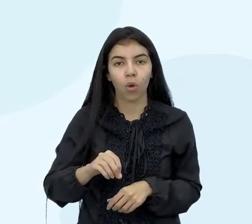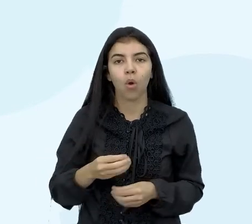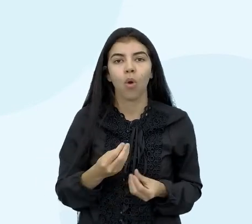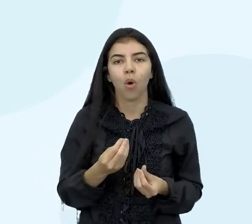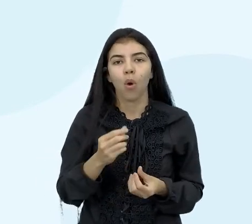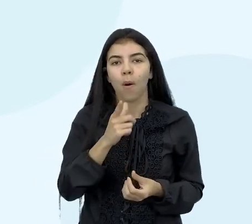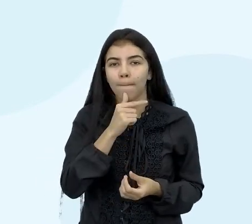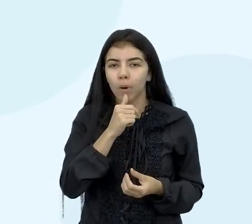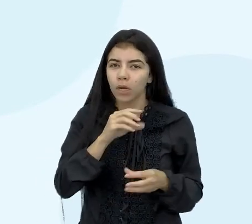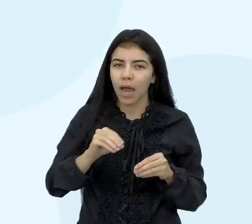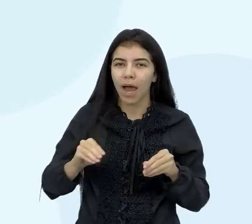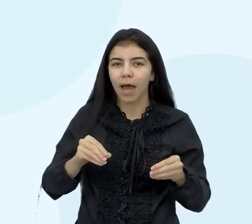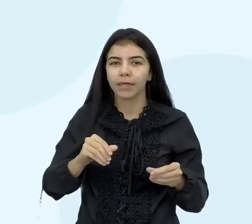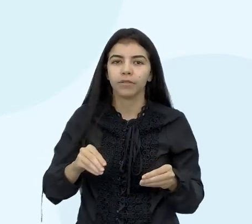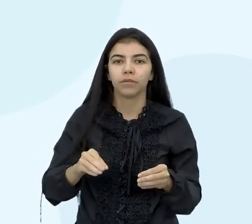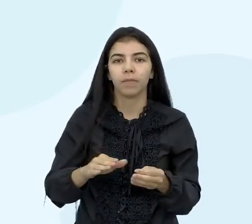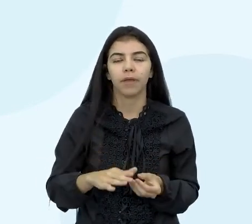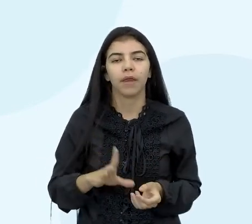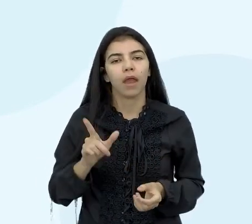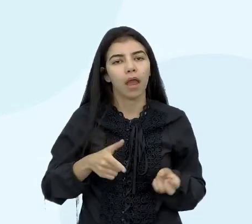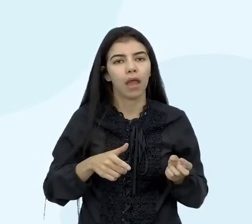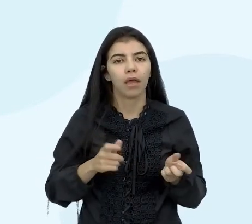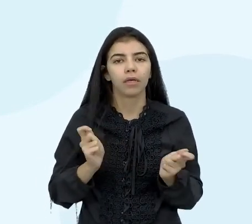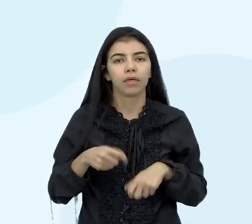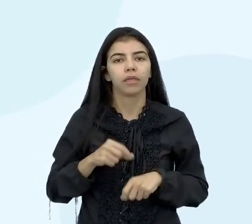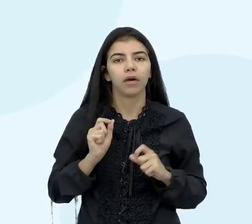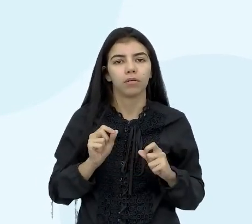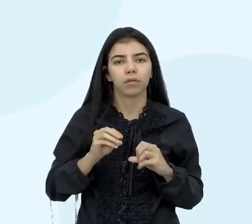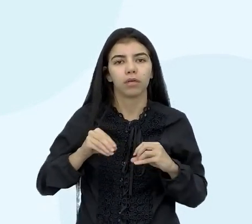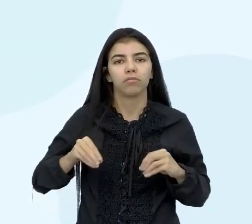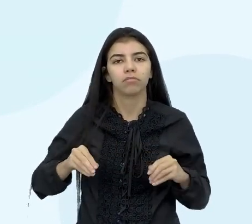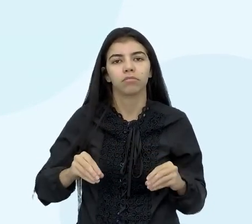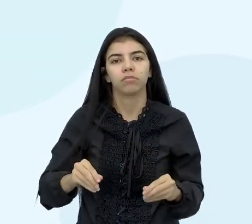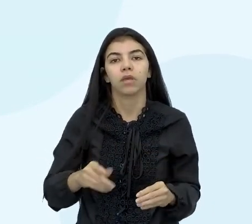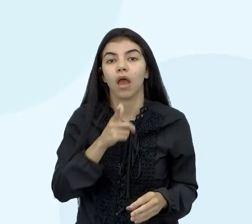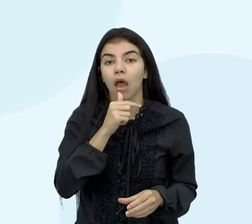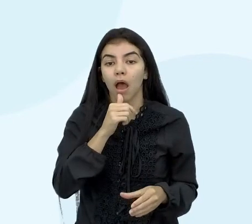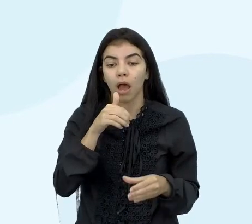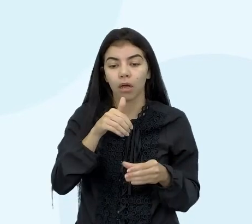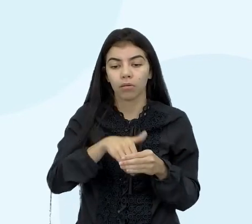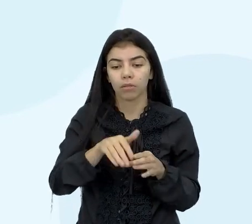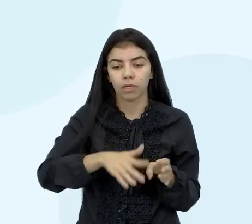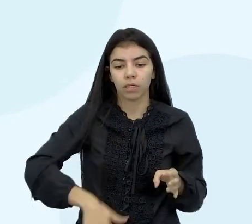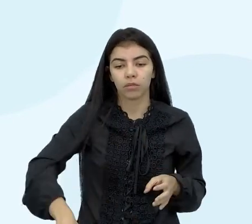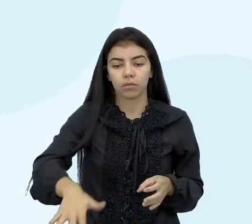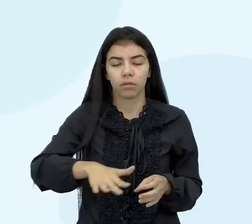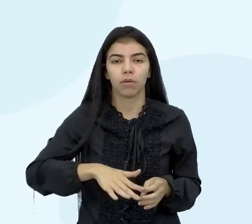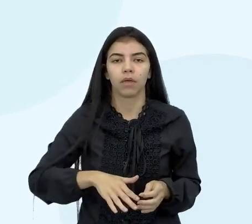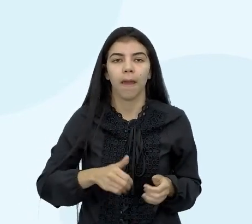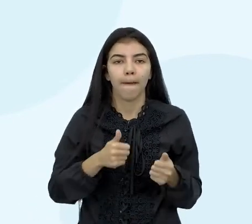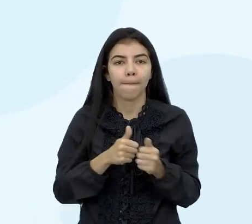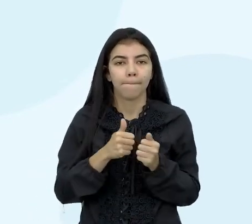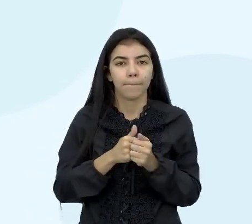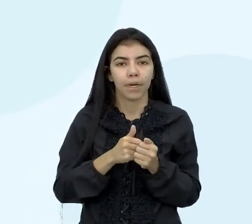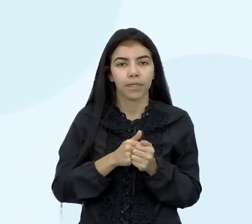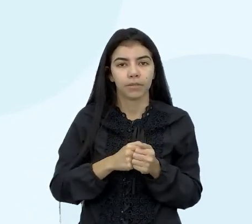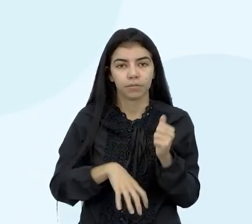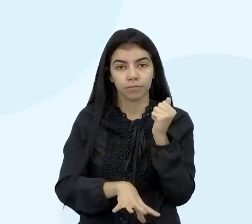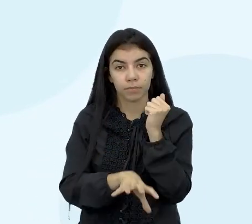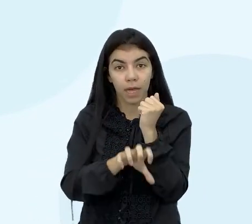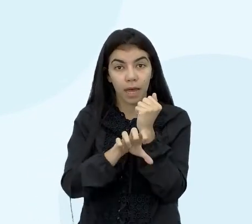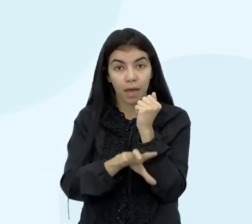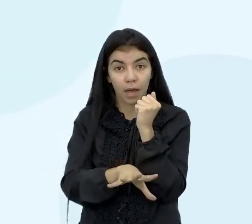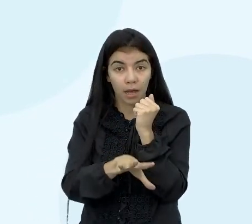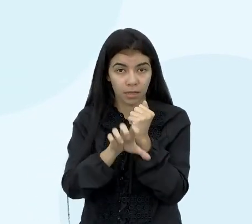a parte onde esse solo vai ter água ali dentro da sua composição, principalmente próximo às raízes, né? Porque as raízes elas